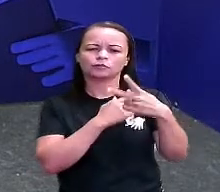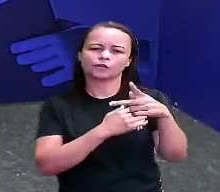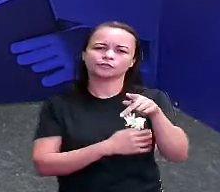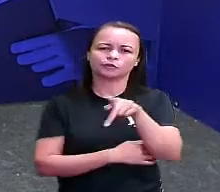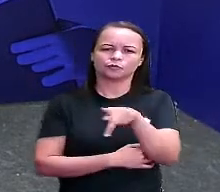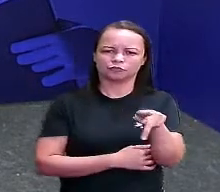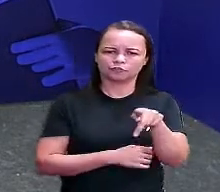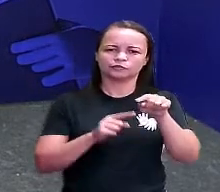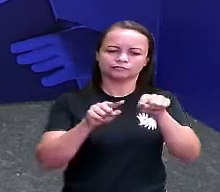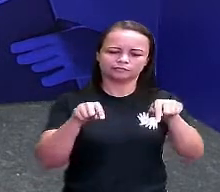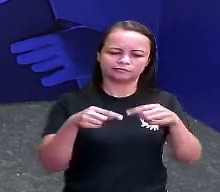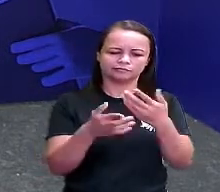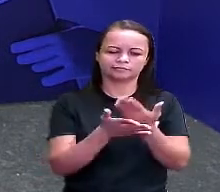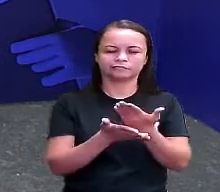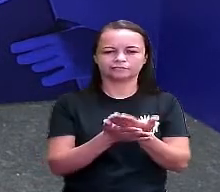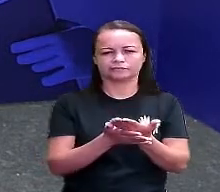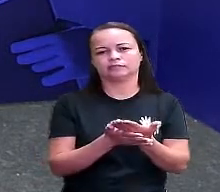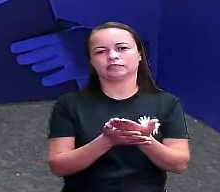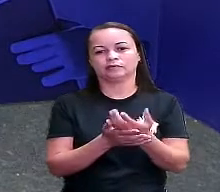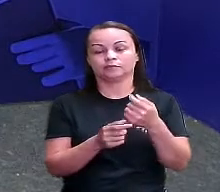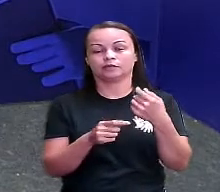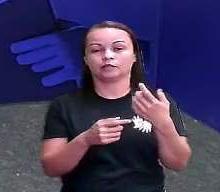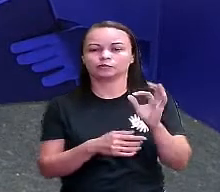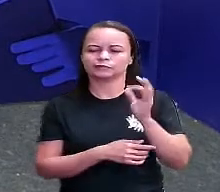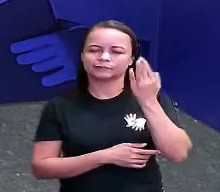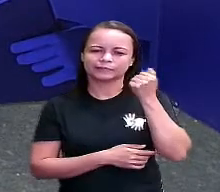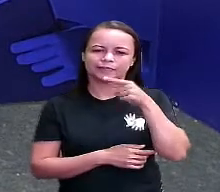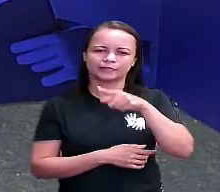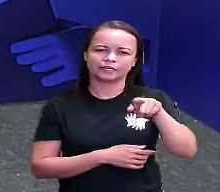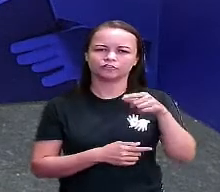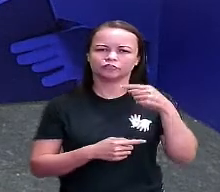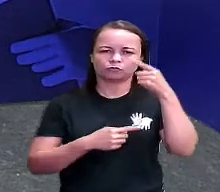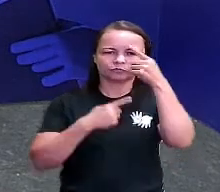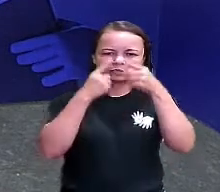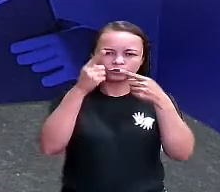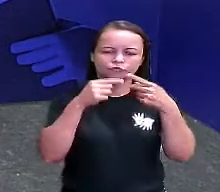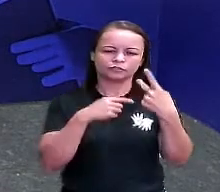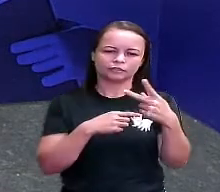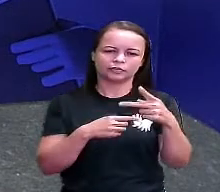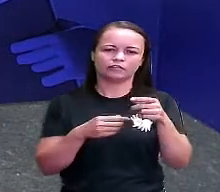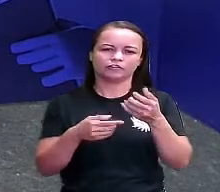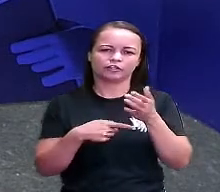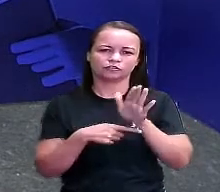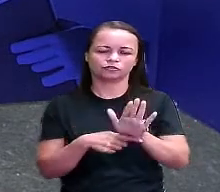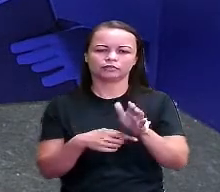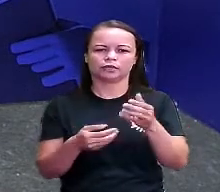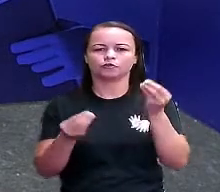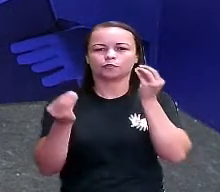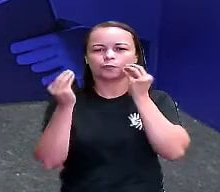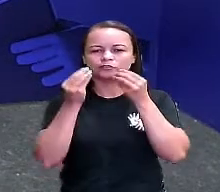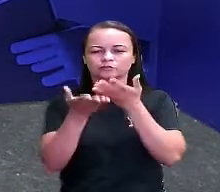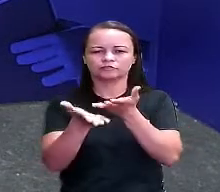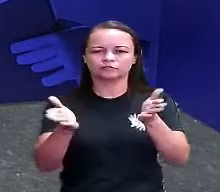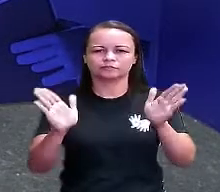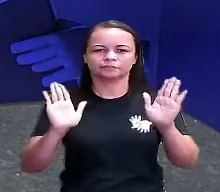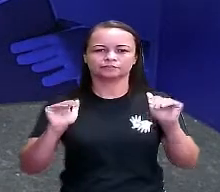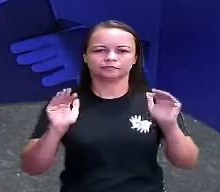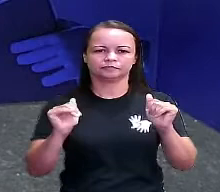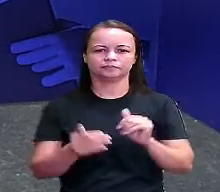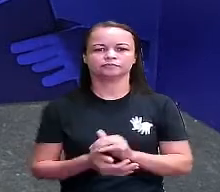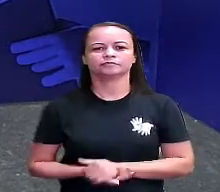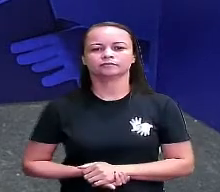professor lá na sala de aula, que eu tenho certeza que ele vai tirar todas as suas dúvidas, tá certo? Um beijo para vocês e até a próxima.